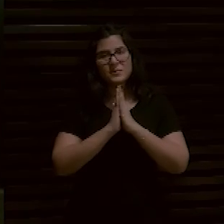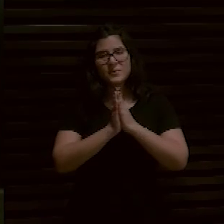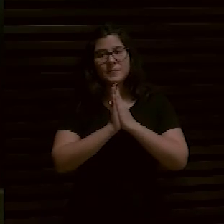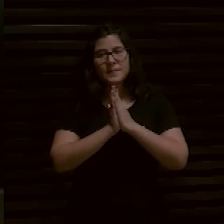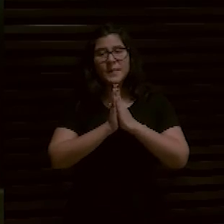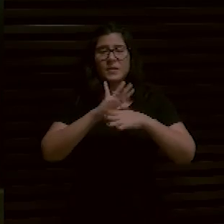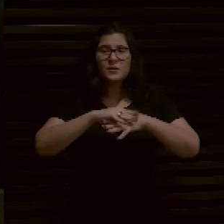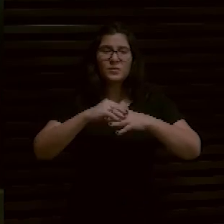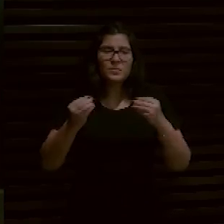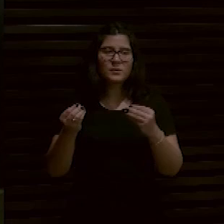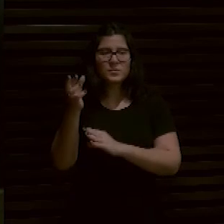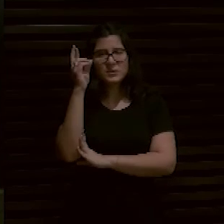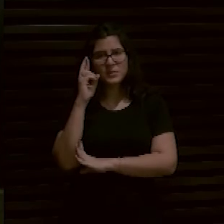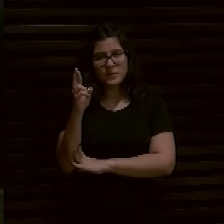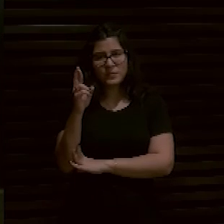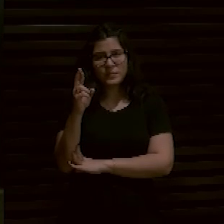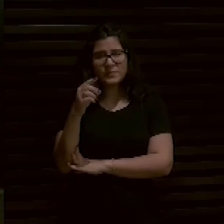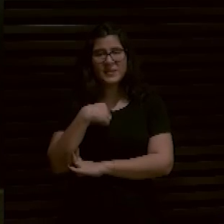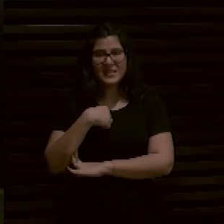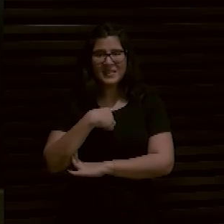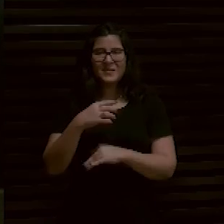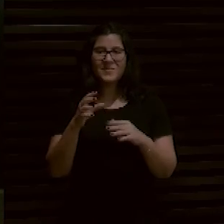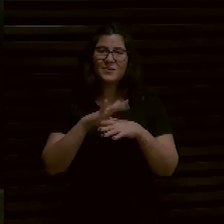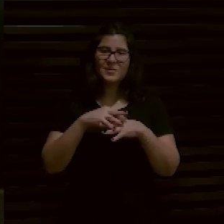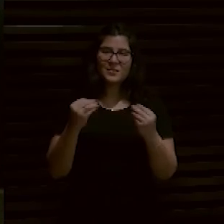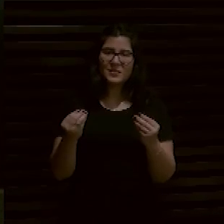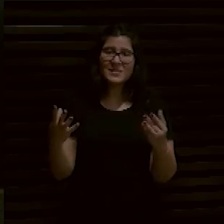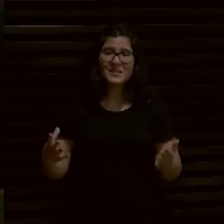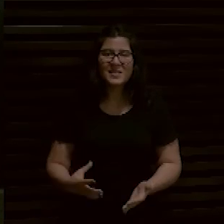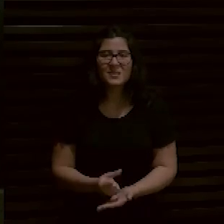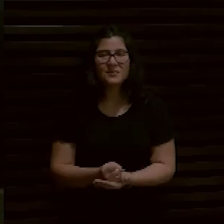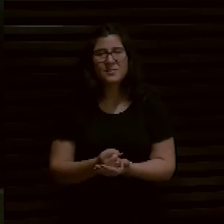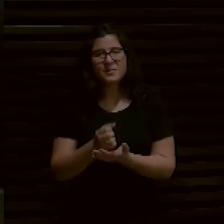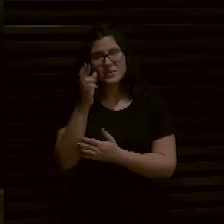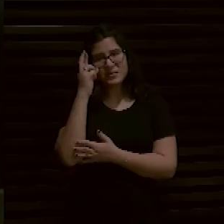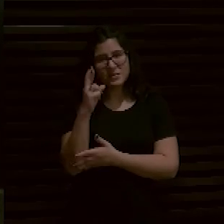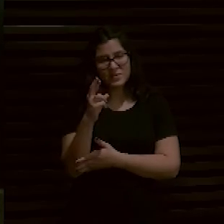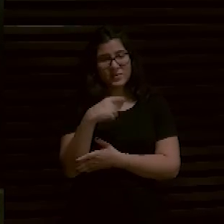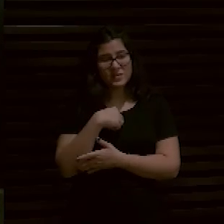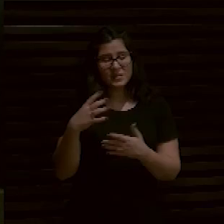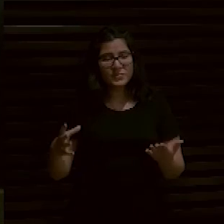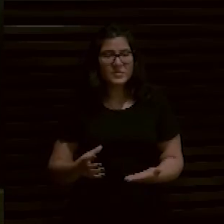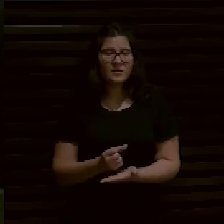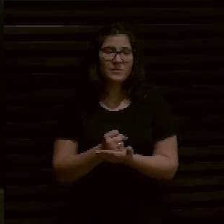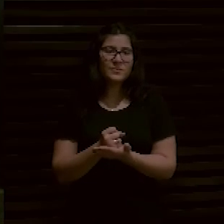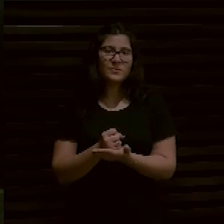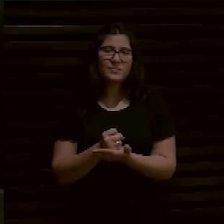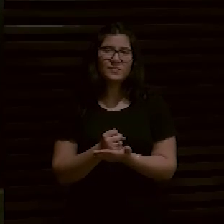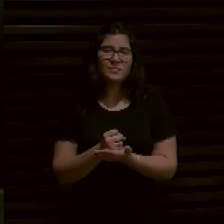cura-me, Senhor, e serei curado. Salva-me, Senhor, e serei